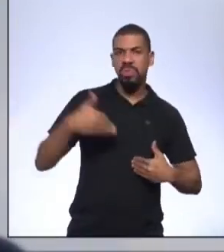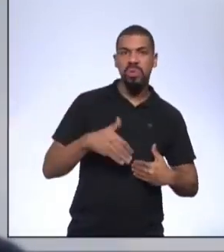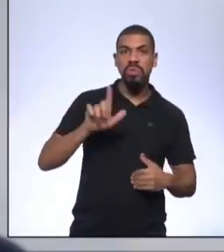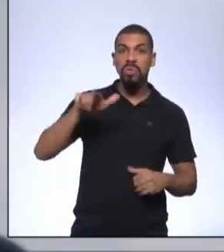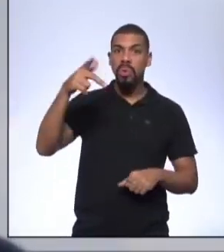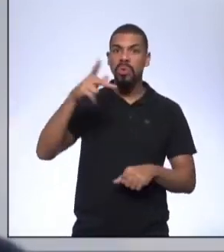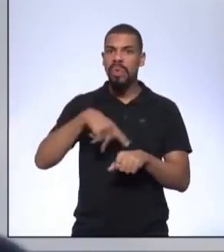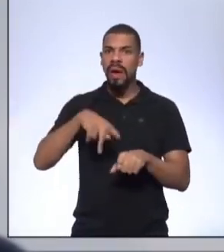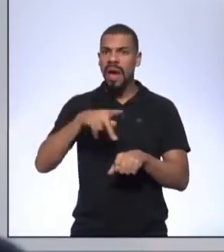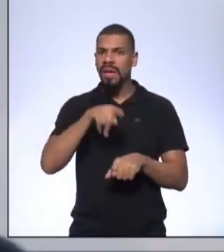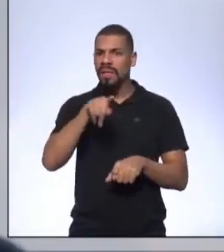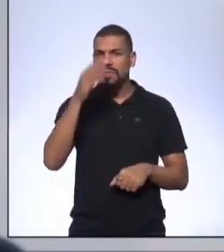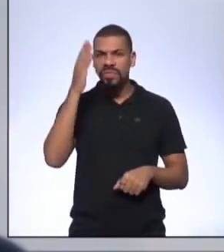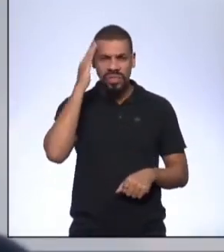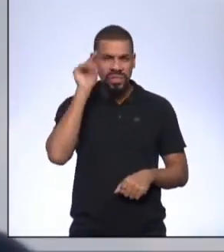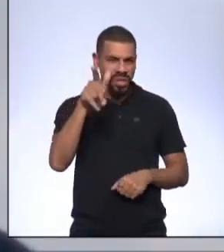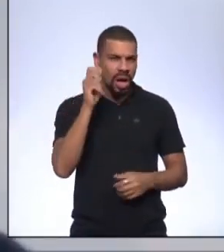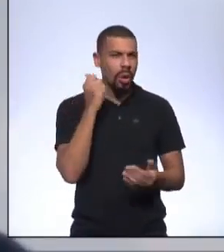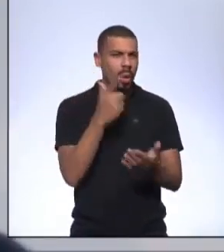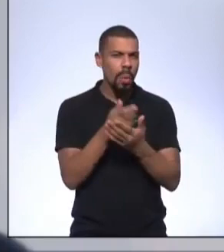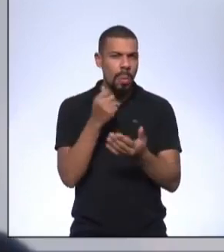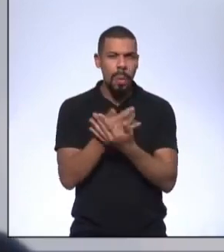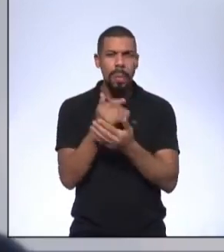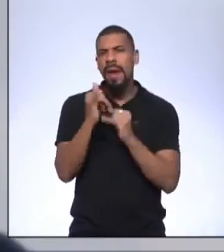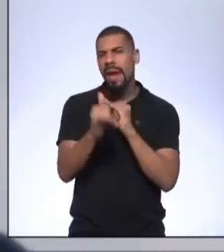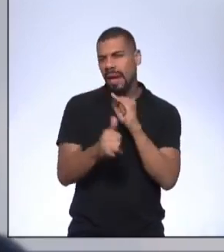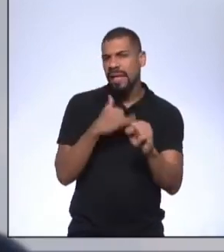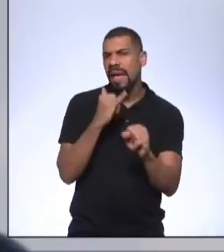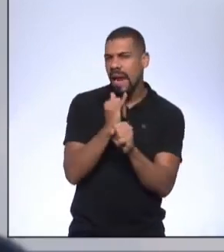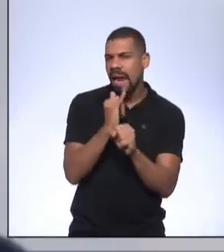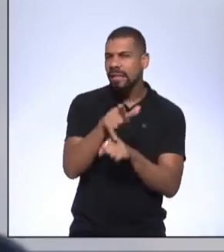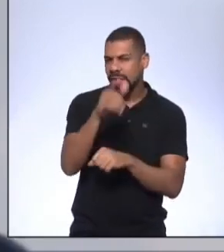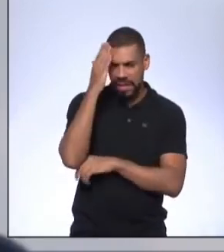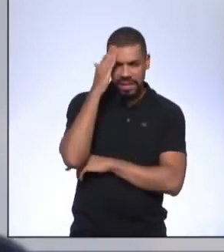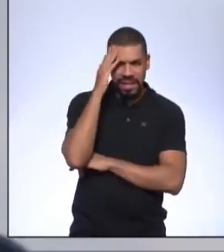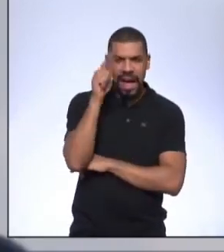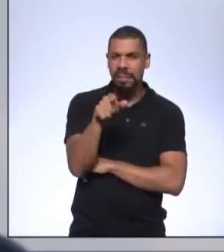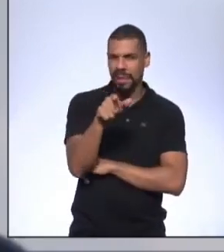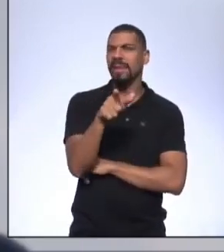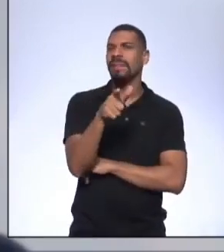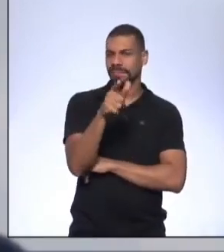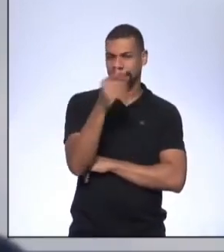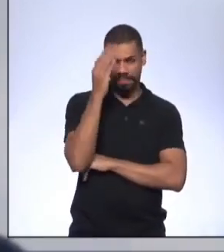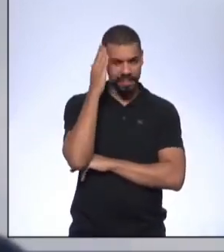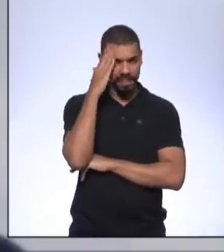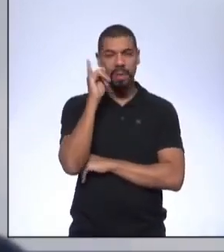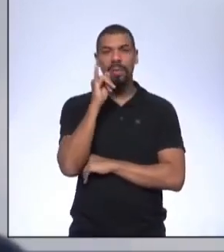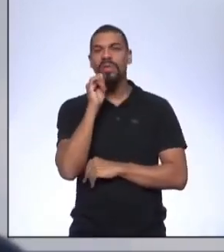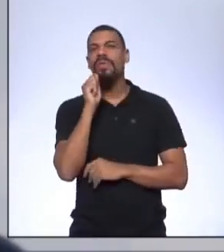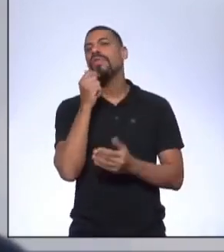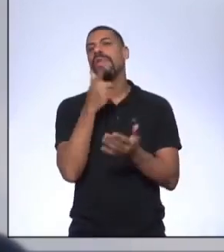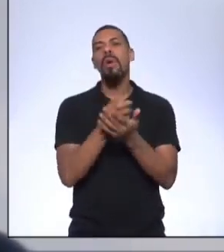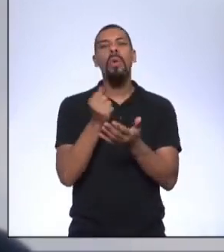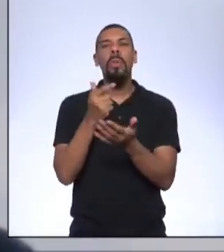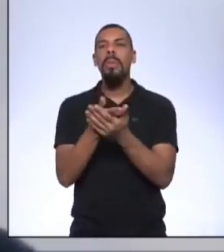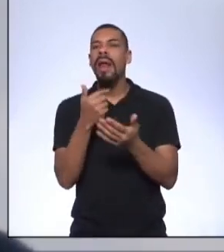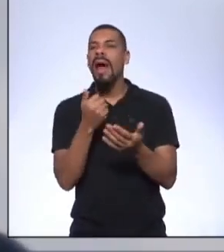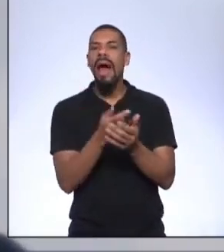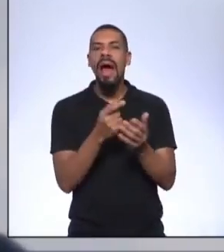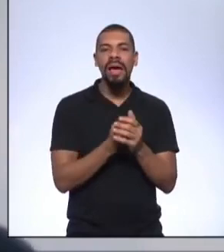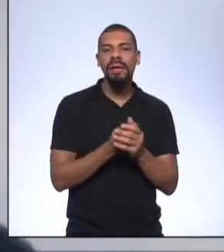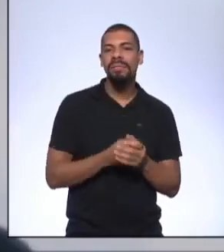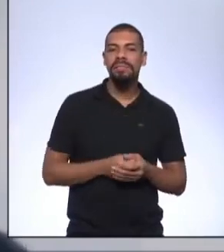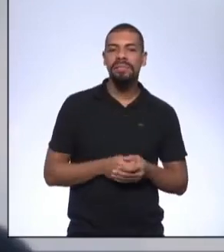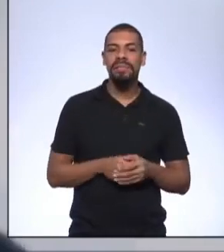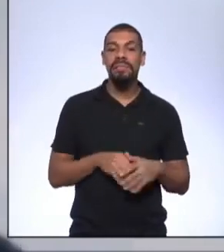que já fez compra pela internet, em alguns sites internacionais, sabe do que eu estou falando, né? Você vai comprar lá o valor, é um valor,